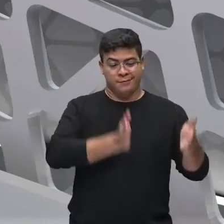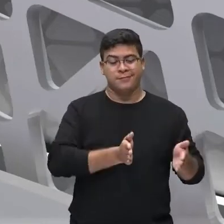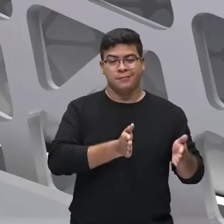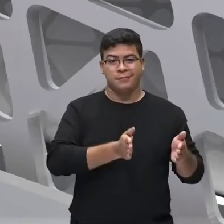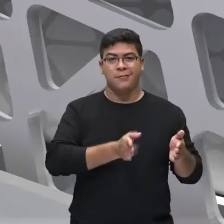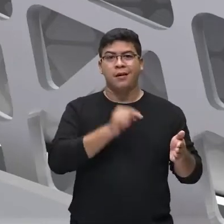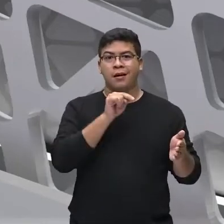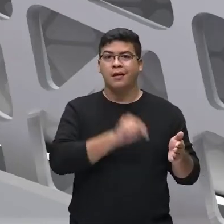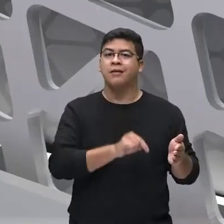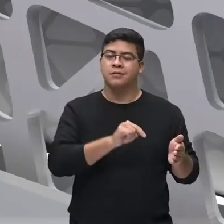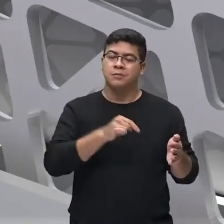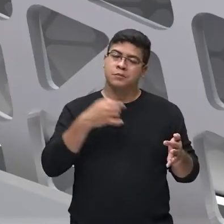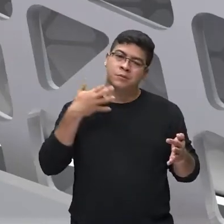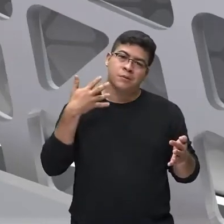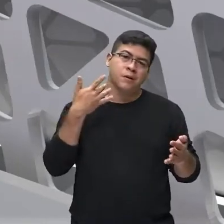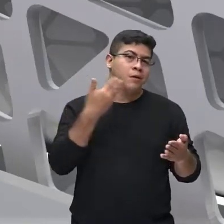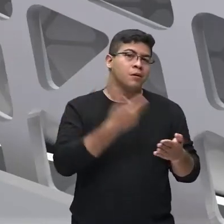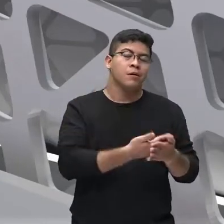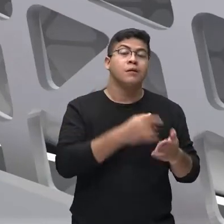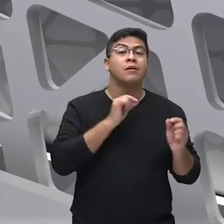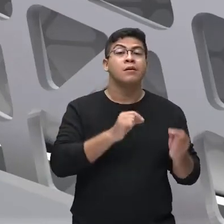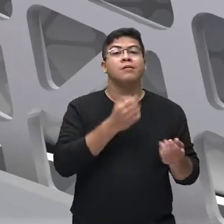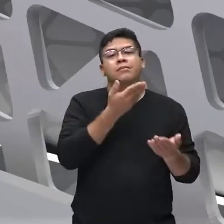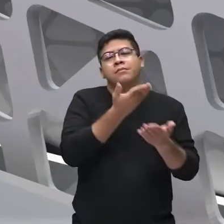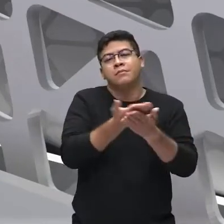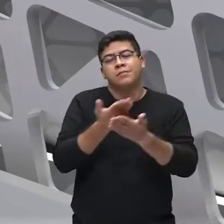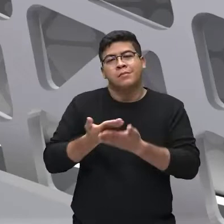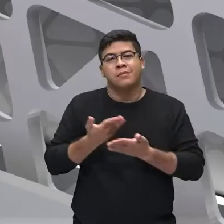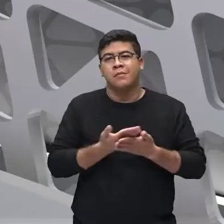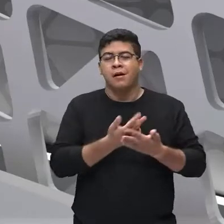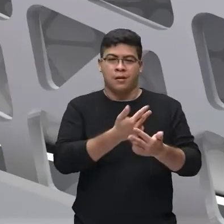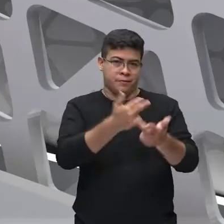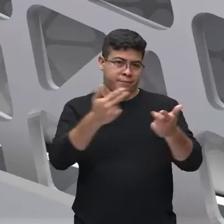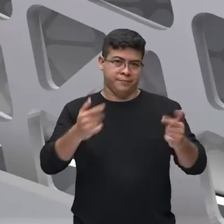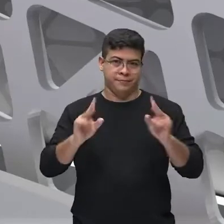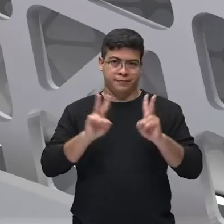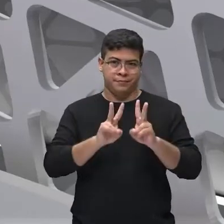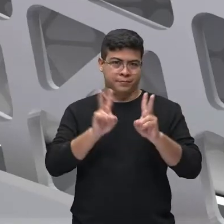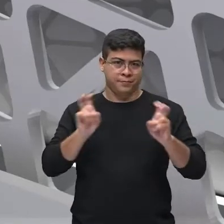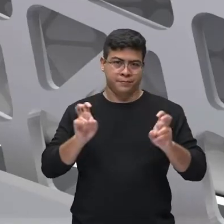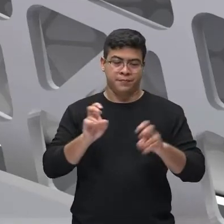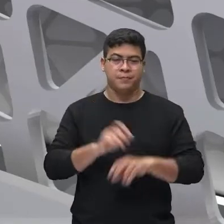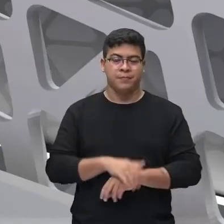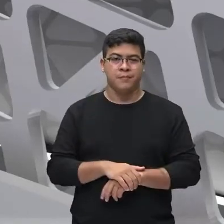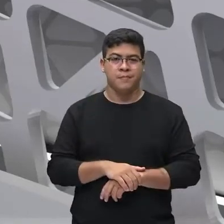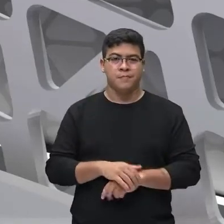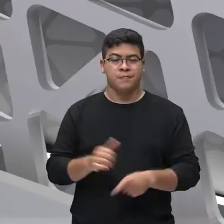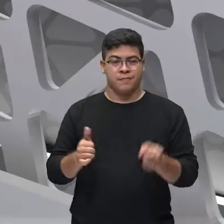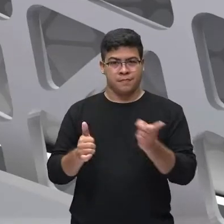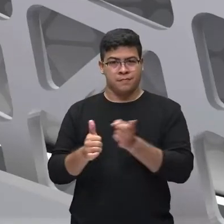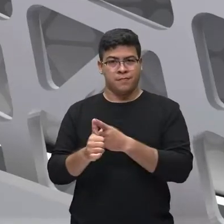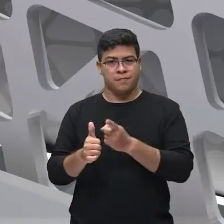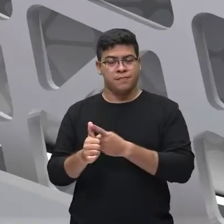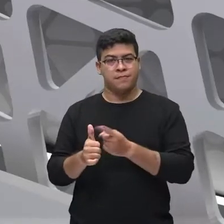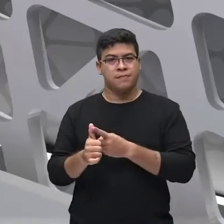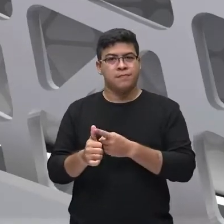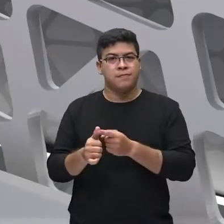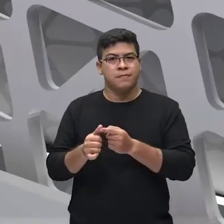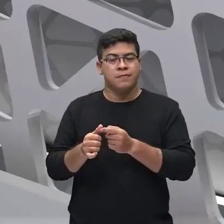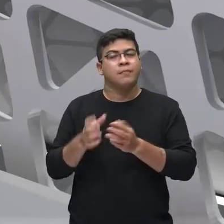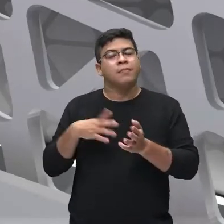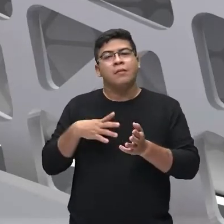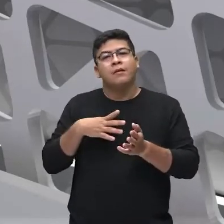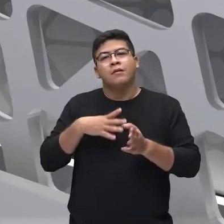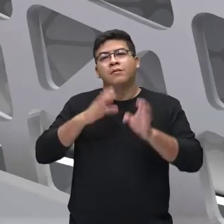Ao longo dessa unidade nós estudamos muitas coisas interessantes. No primeiro momento nós estudamos sobre a dimensão dos